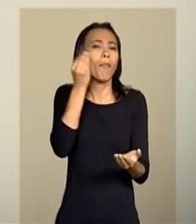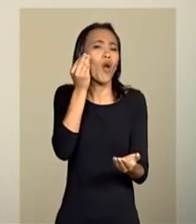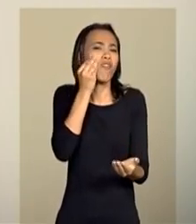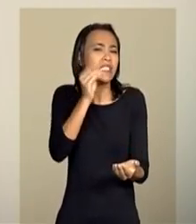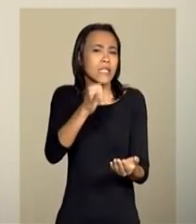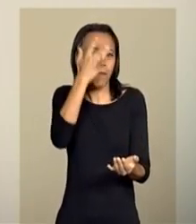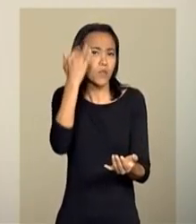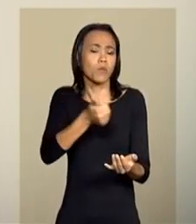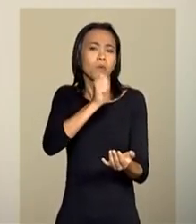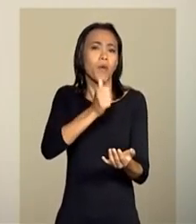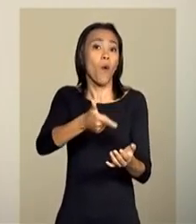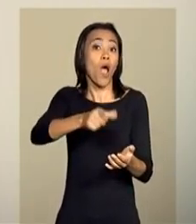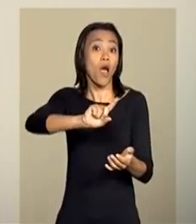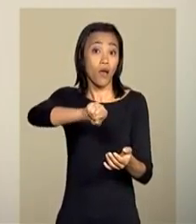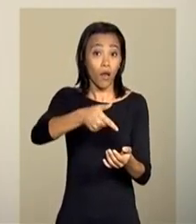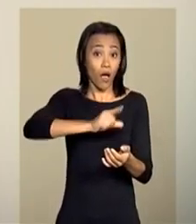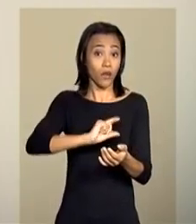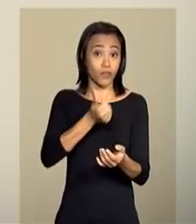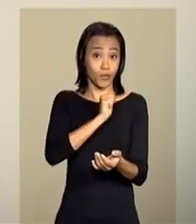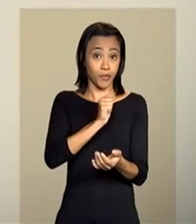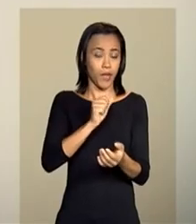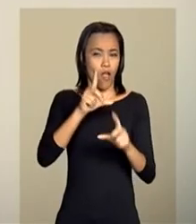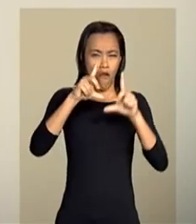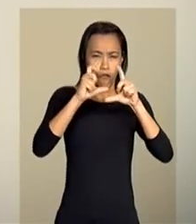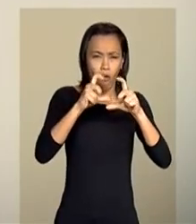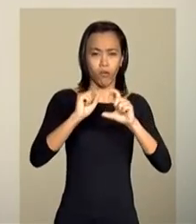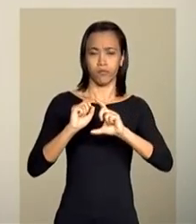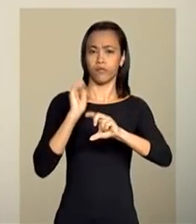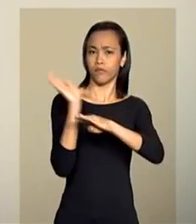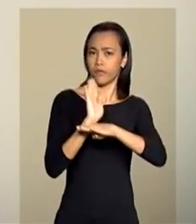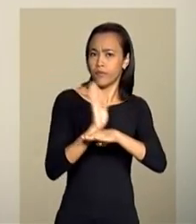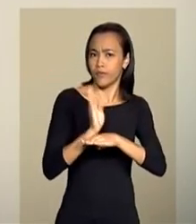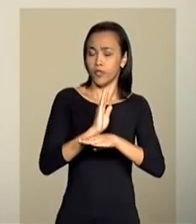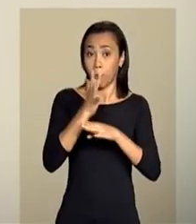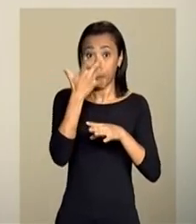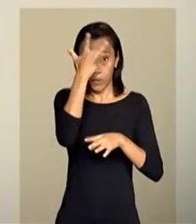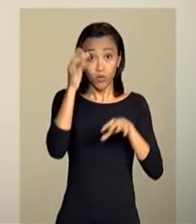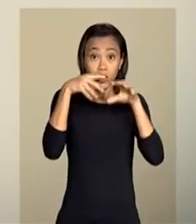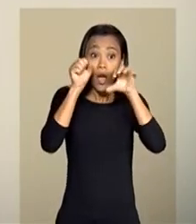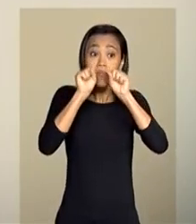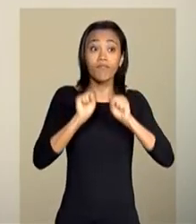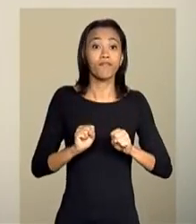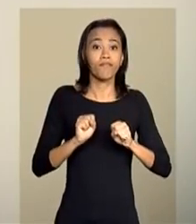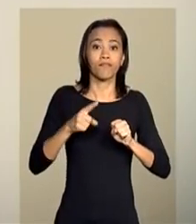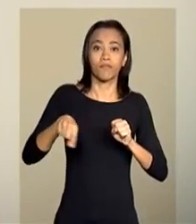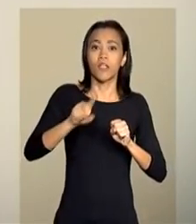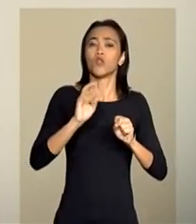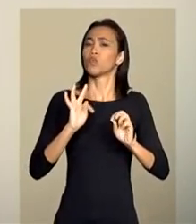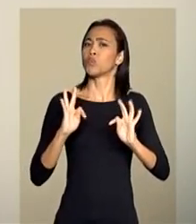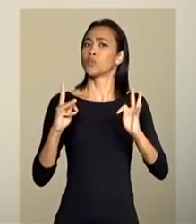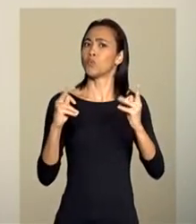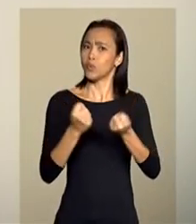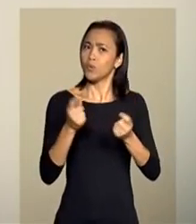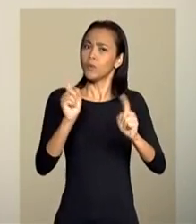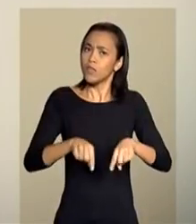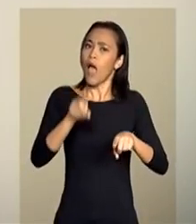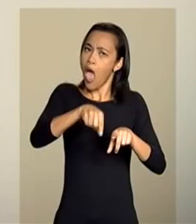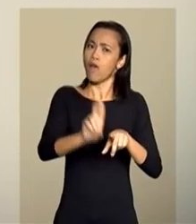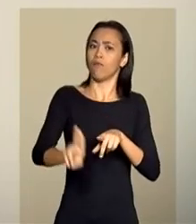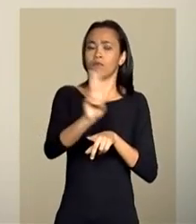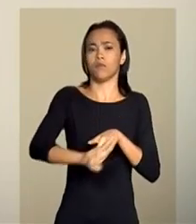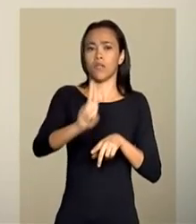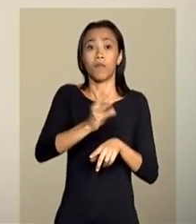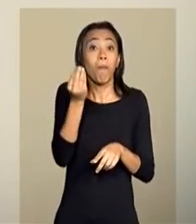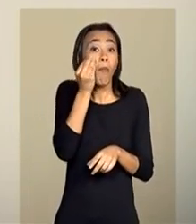bebeu antes de dirigir fotos vídeos o depoimento de Testemunhas tudo isso serve como